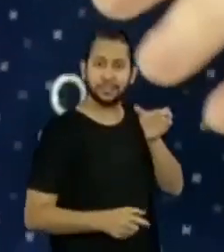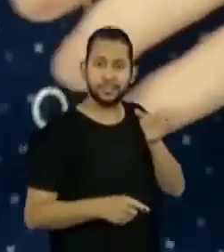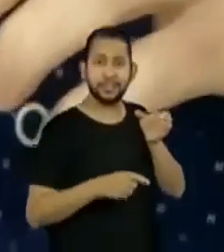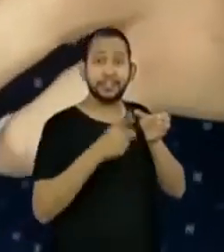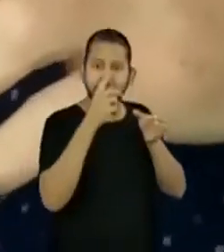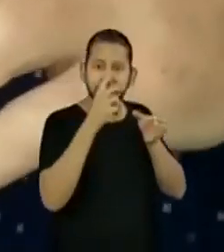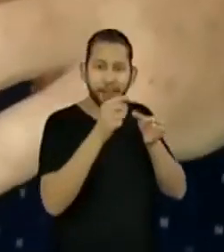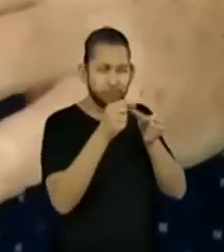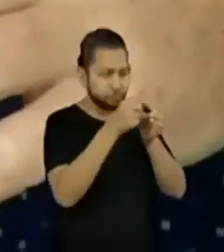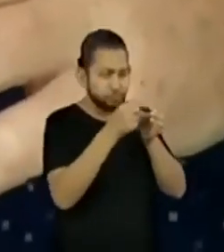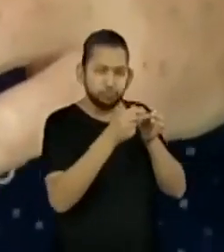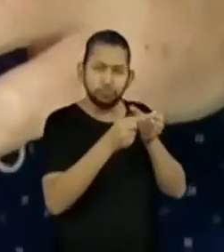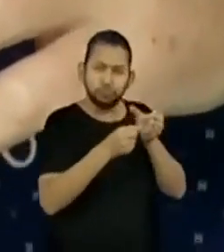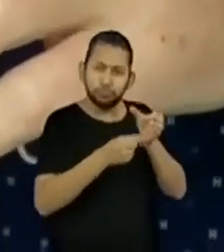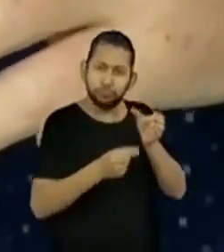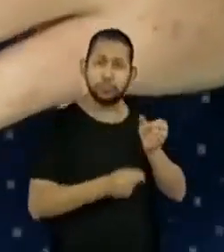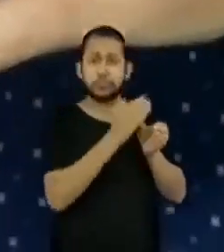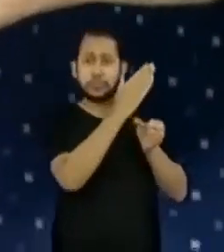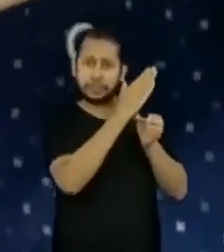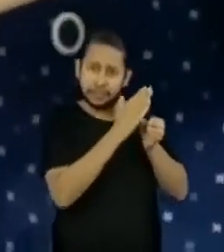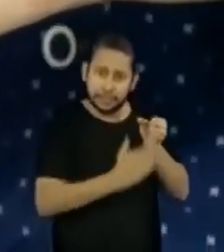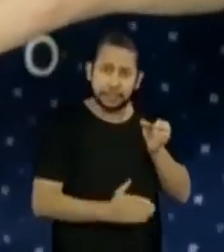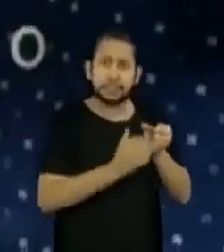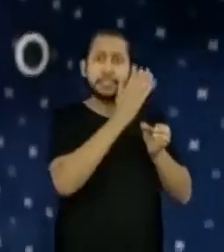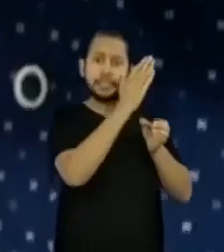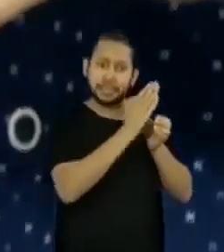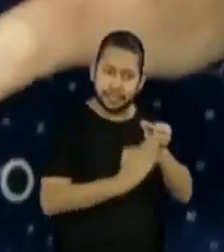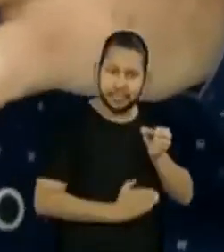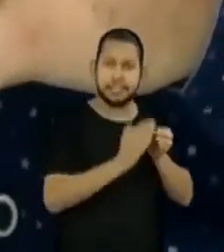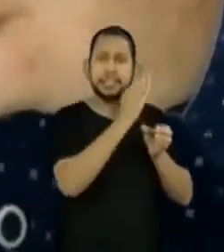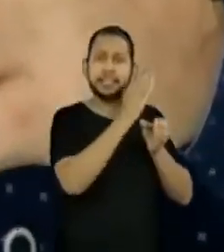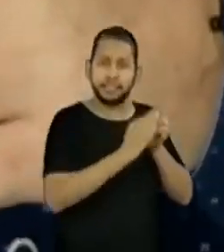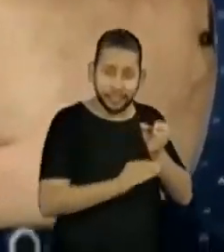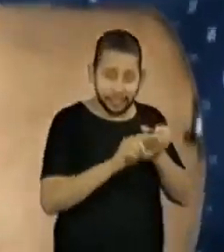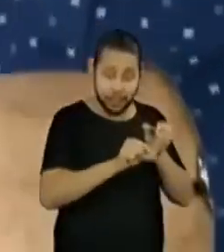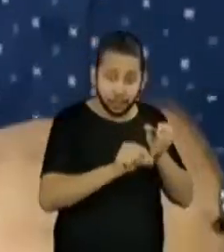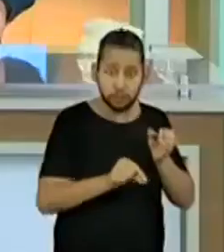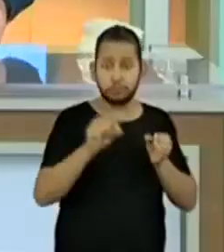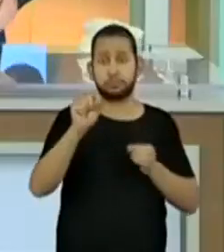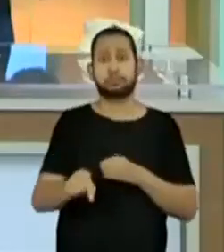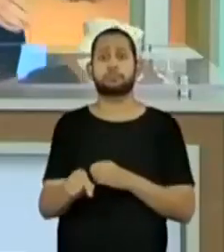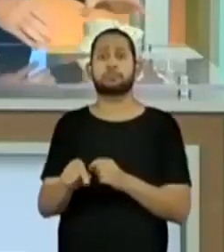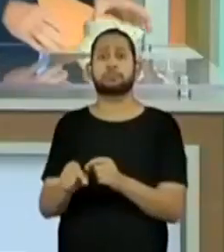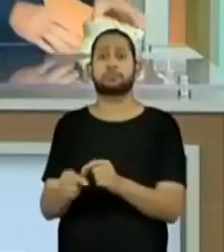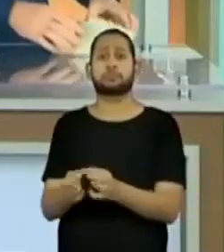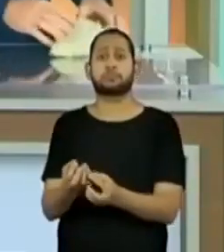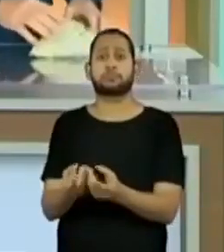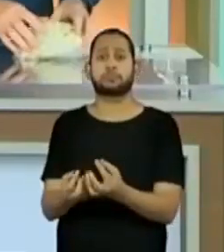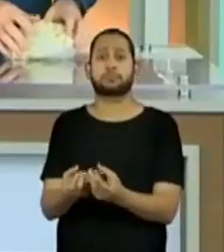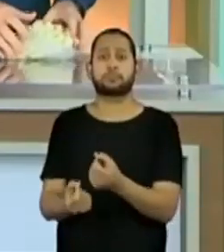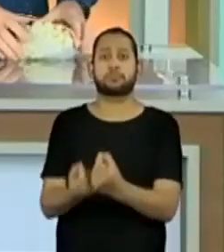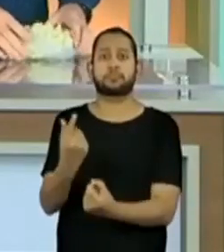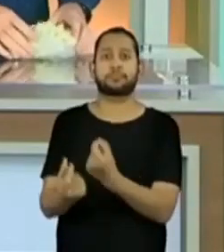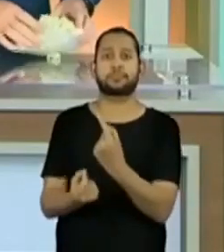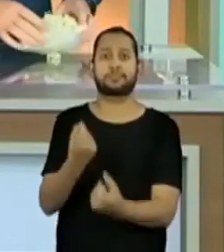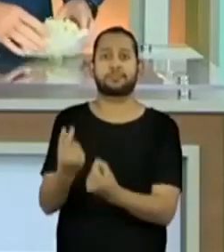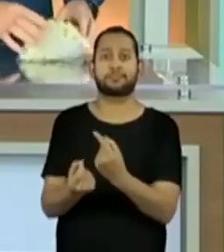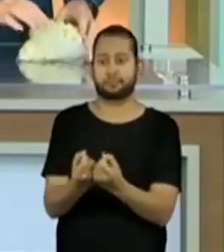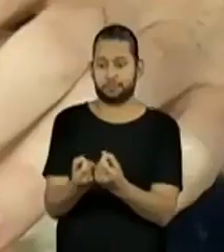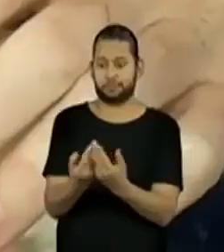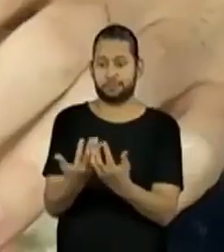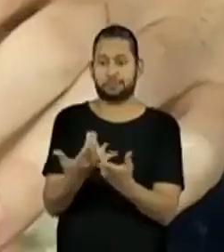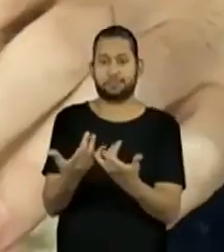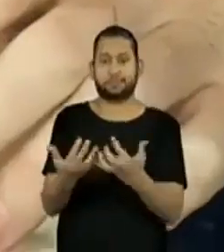se transformam na pipoca. Então, a energia do milho passa para a